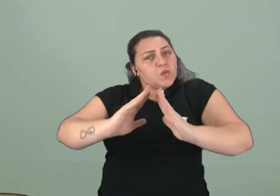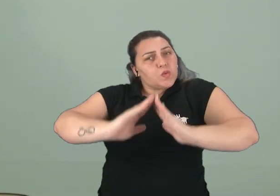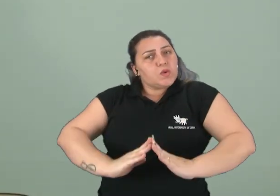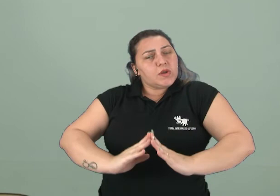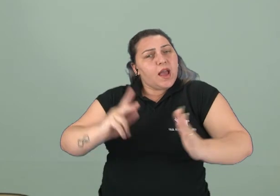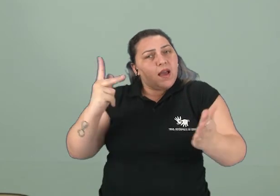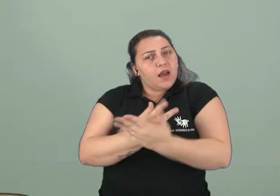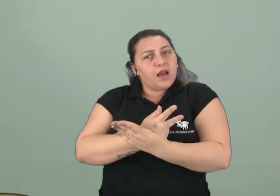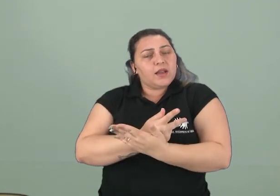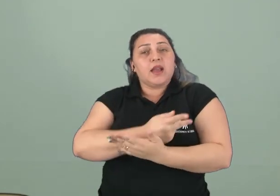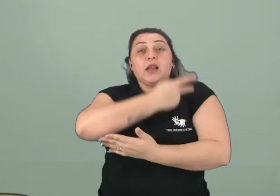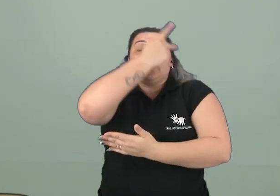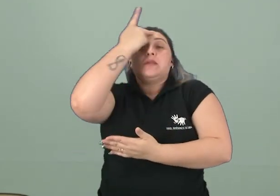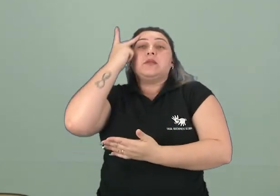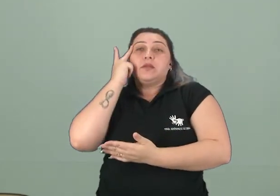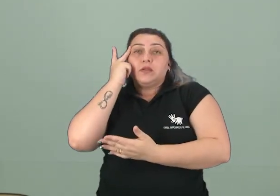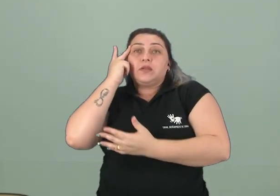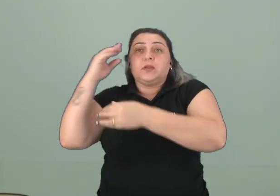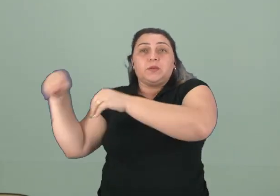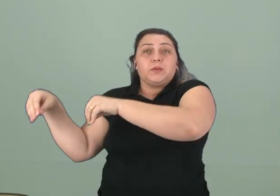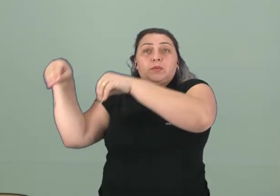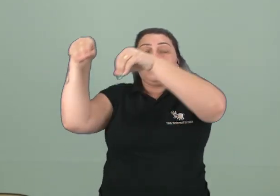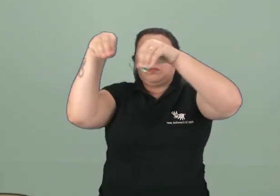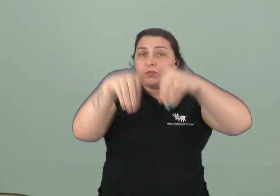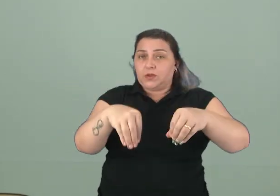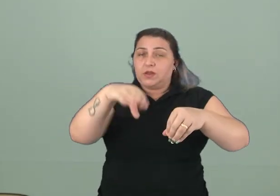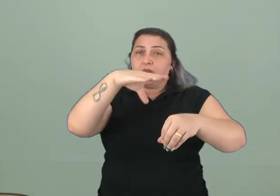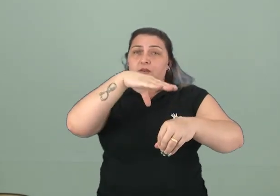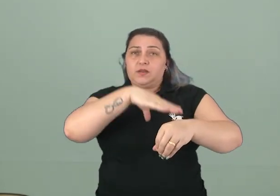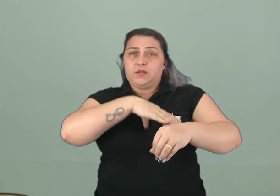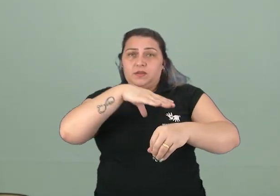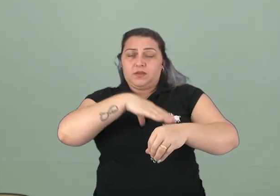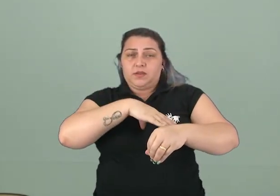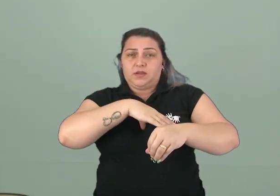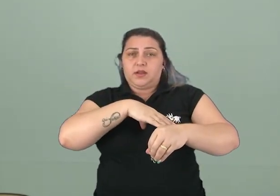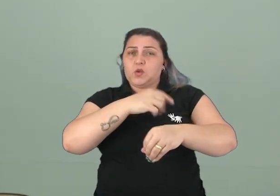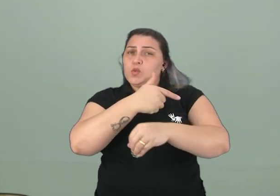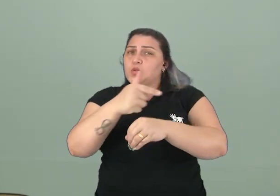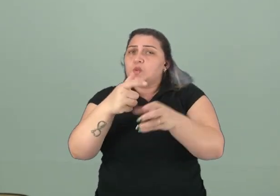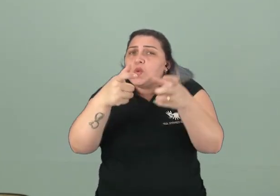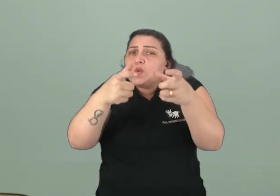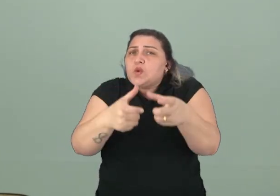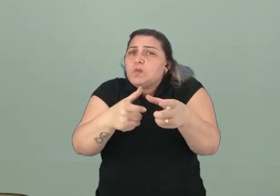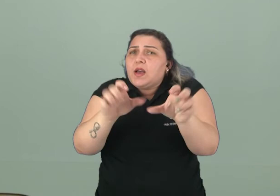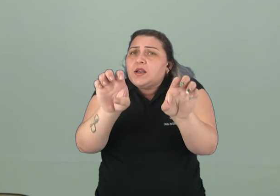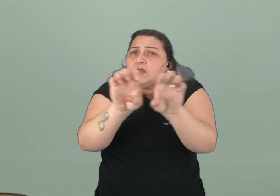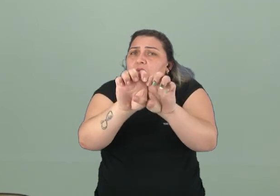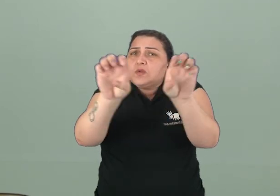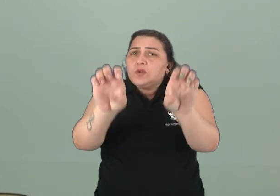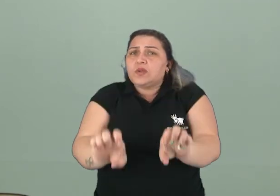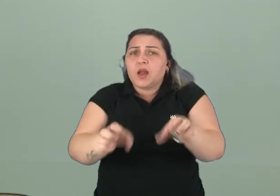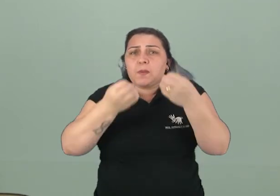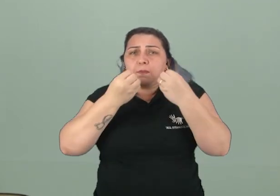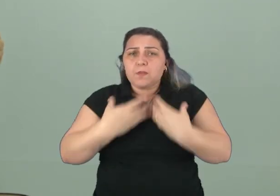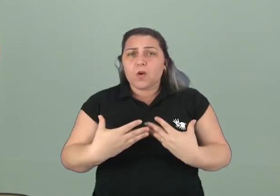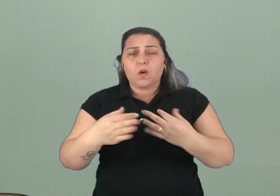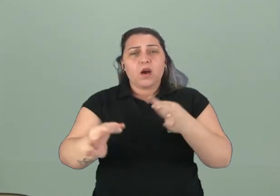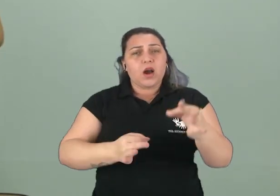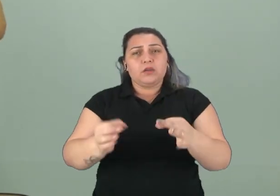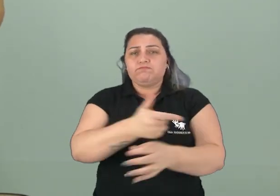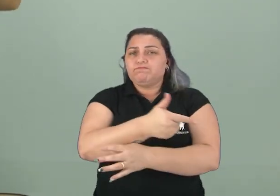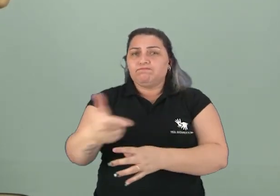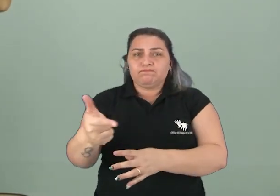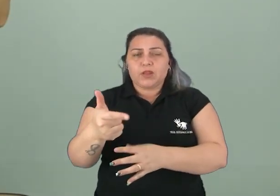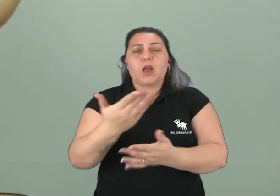irregular, é quando as pessoas vêm morar em uma cidade, como eu falei, não tem um espaço estruturado, casas organizadas ali,